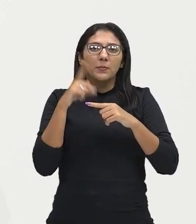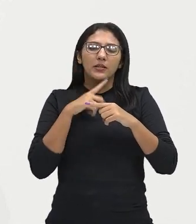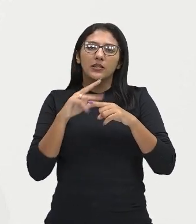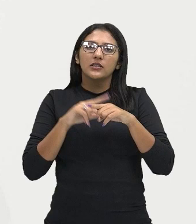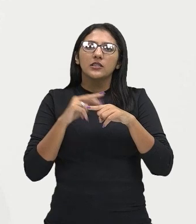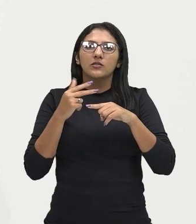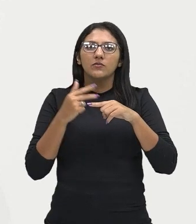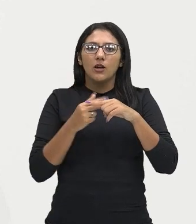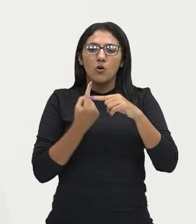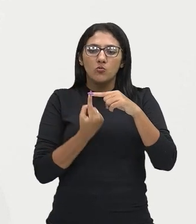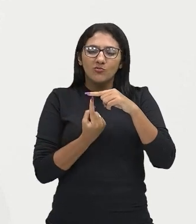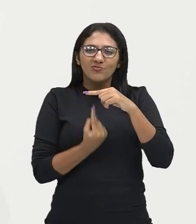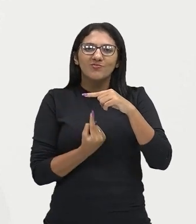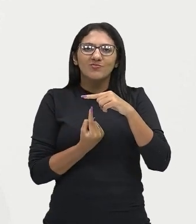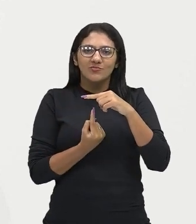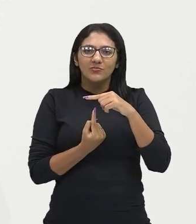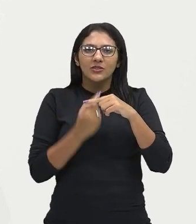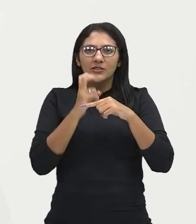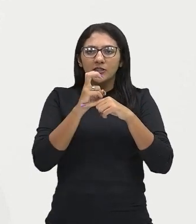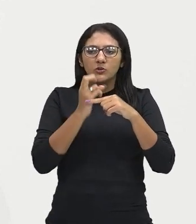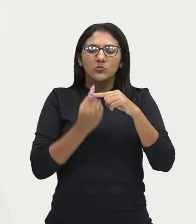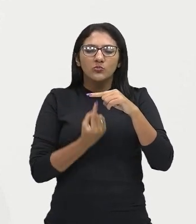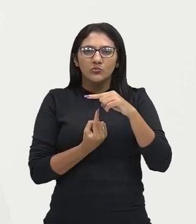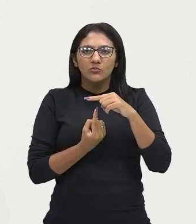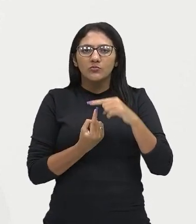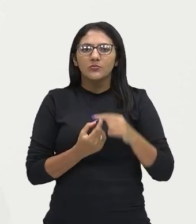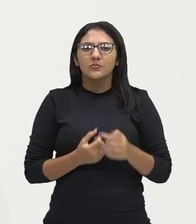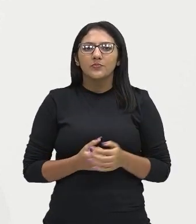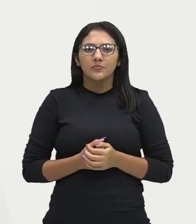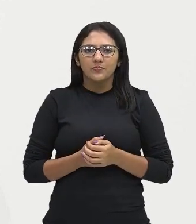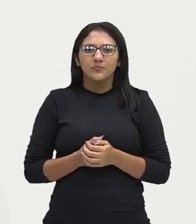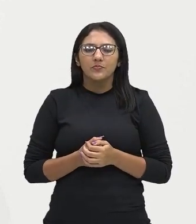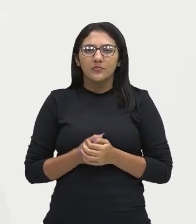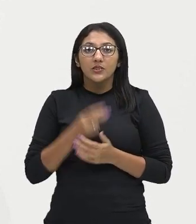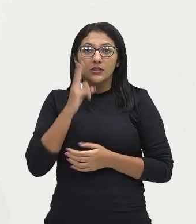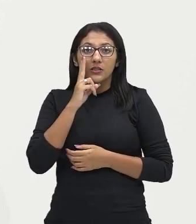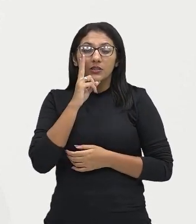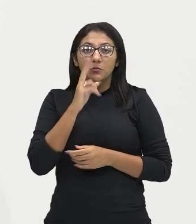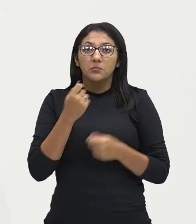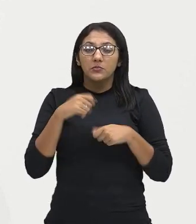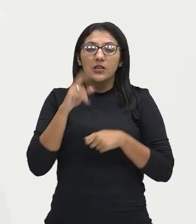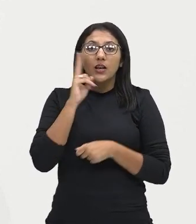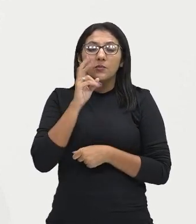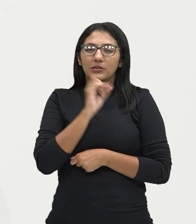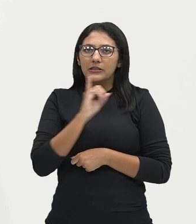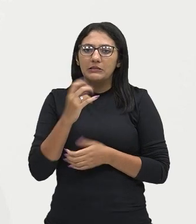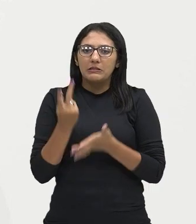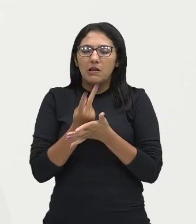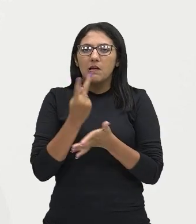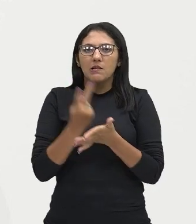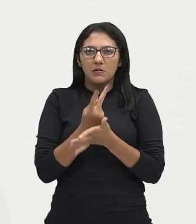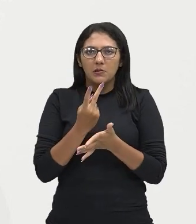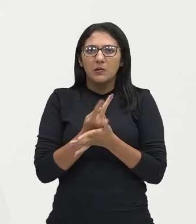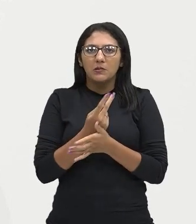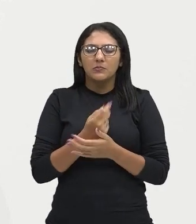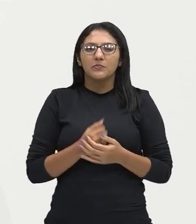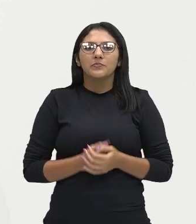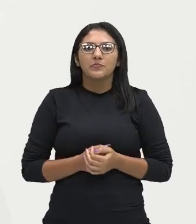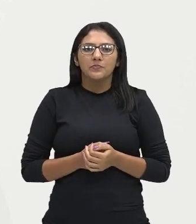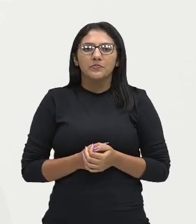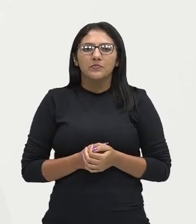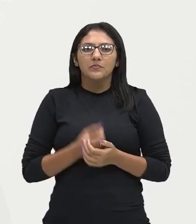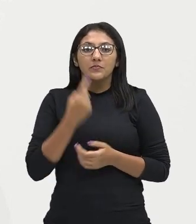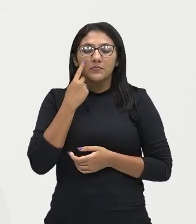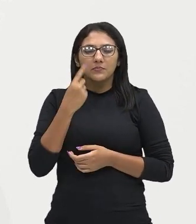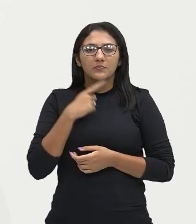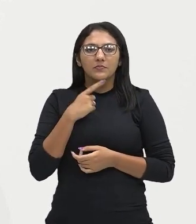número 1, tá legal? Você não pode esquecer disso, senão você erra a questão. O que nós temos, na verdade, 5